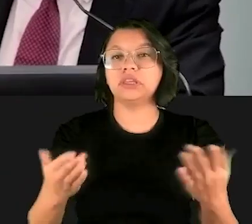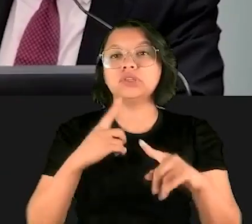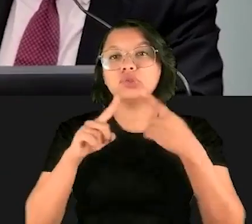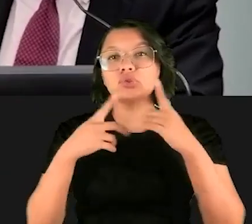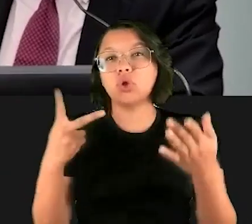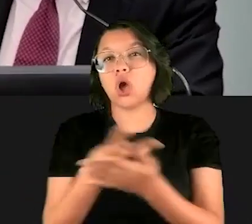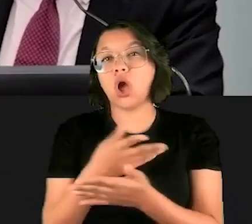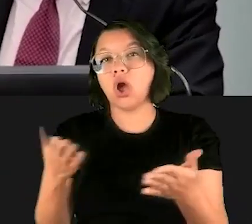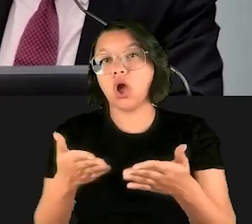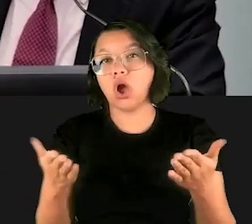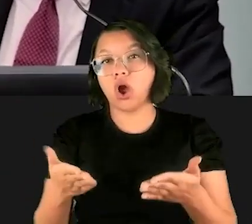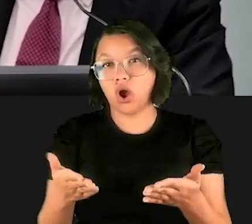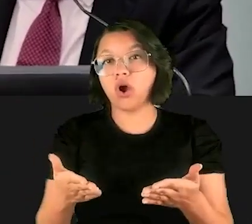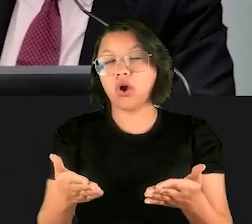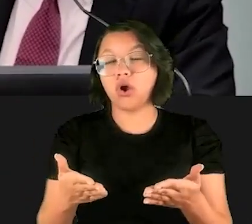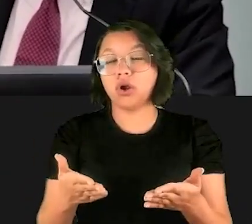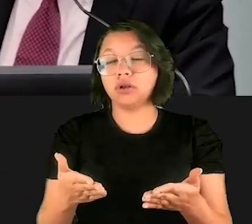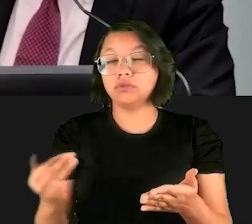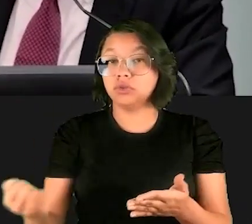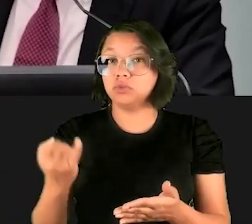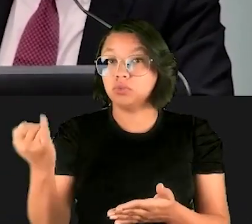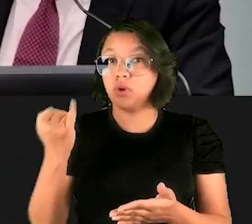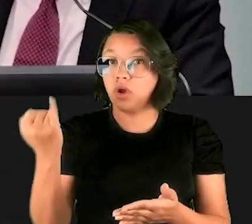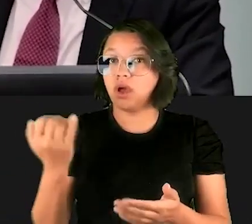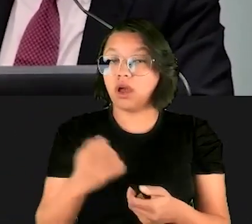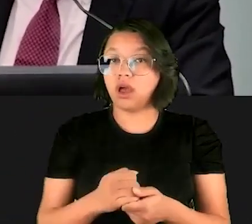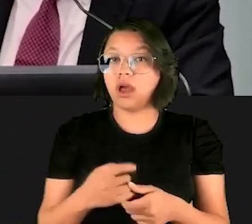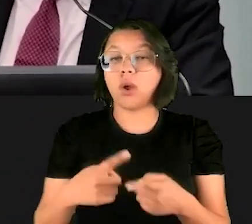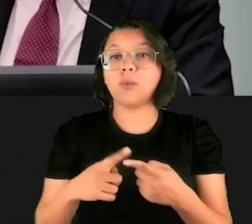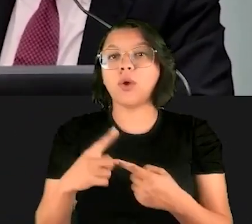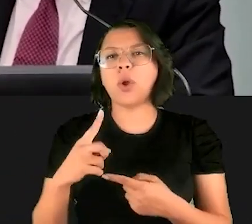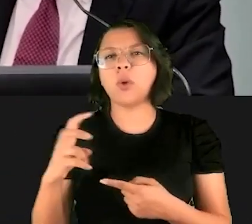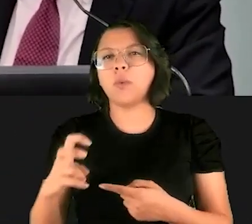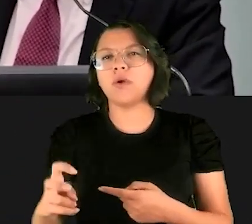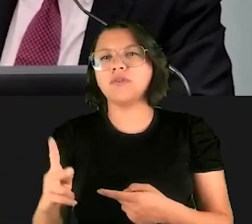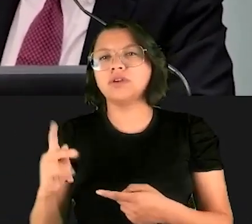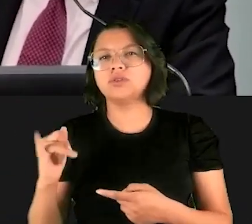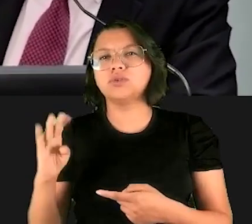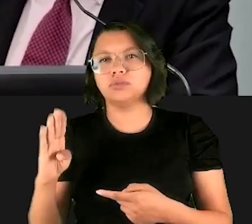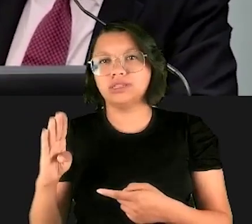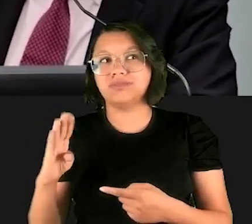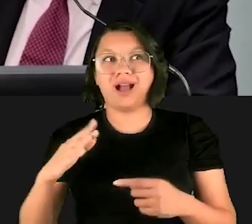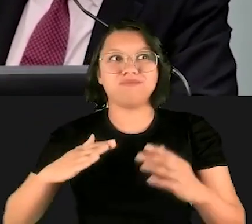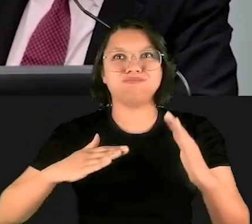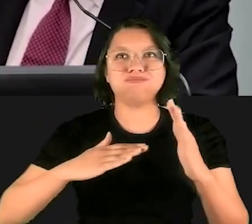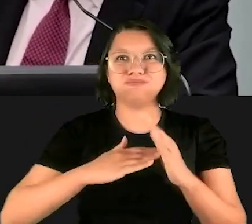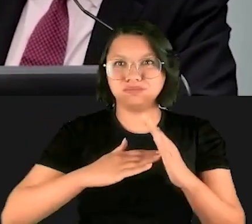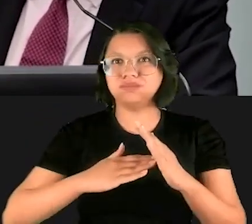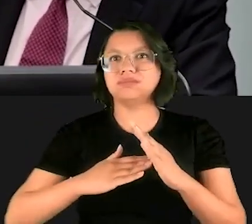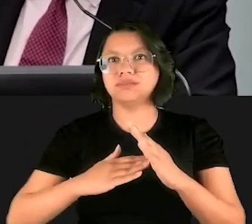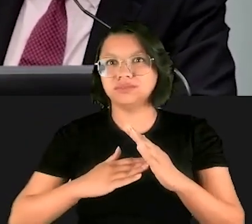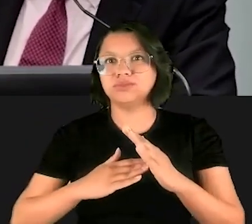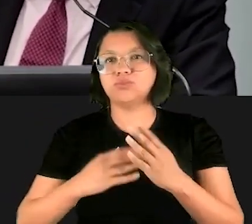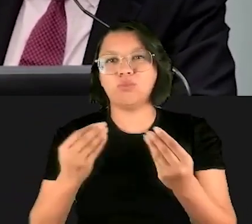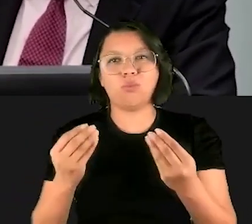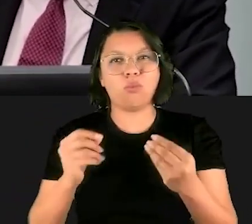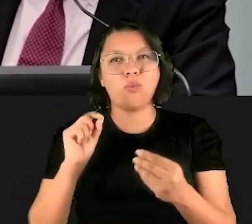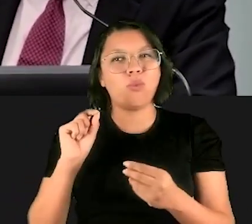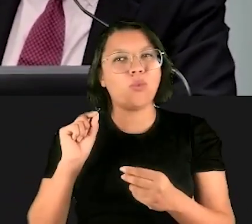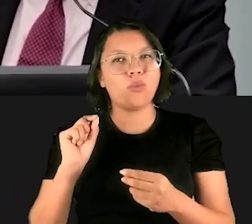agora acontecendo e vai ser muito relevante, porque uma vez o PIB vai restringir muito o que pode ser